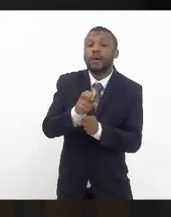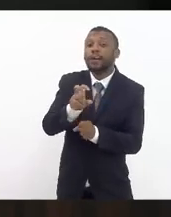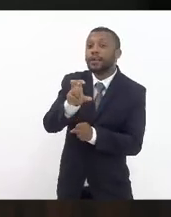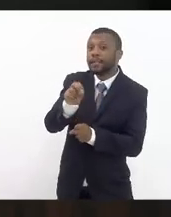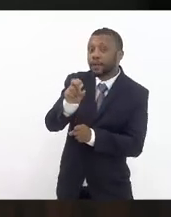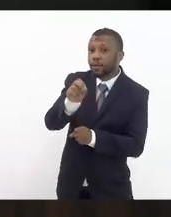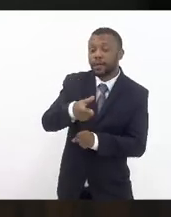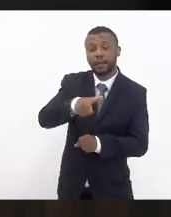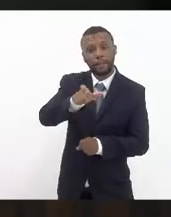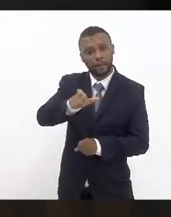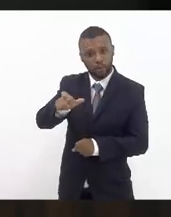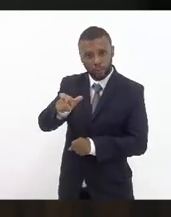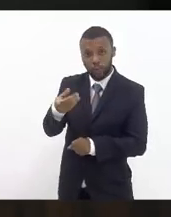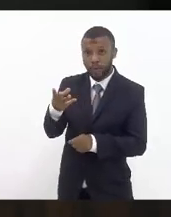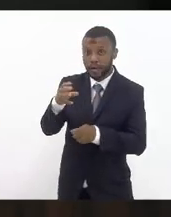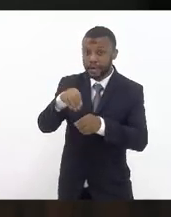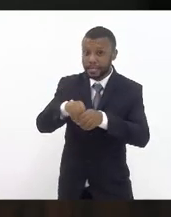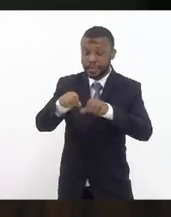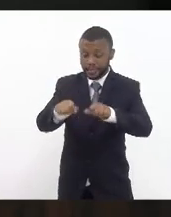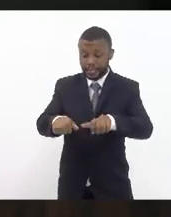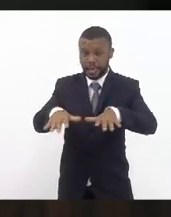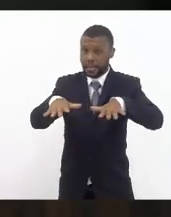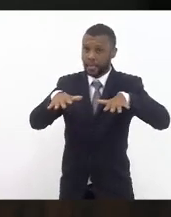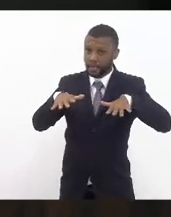pessoas aqui na galeria